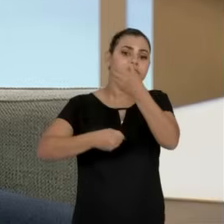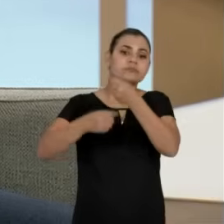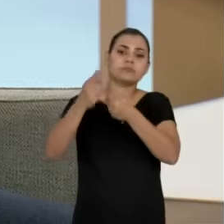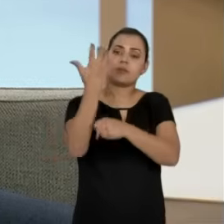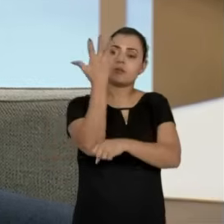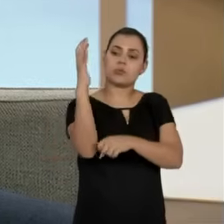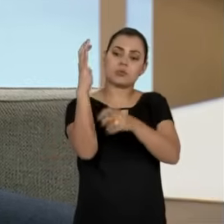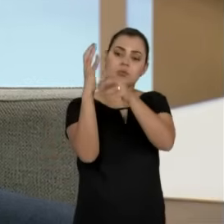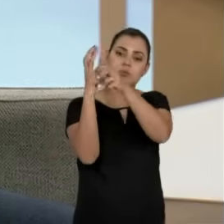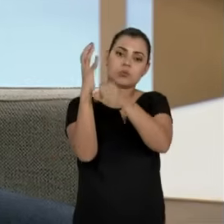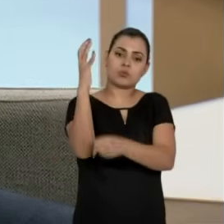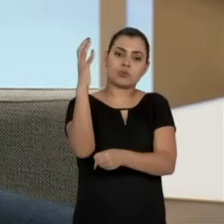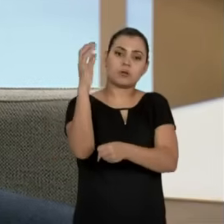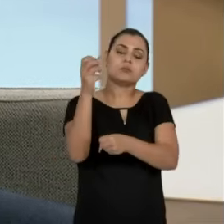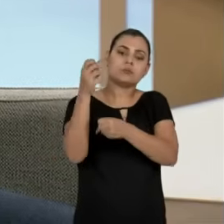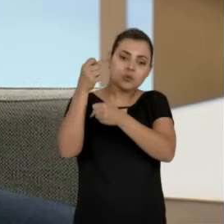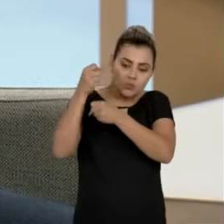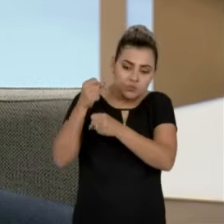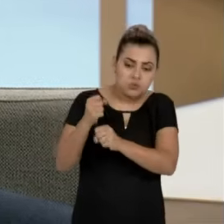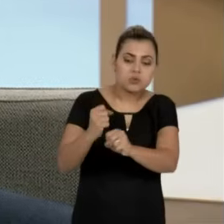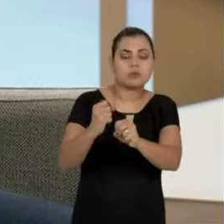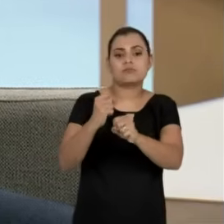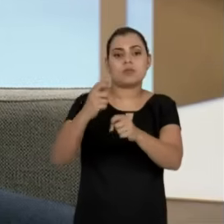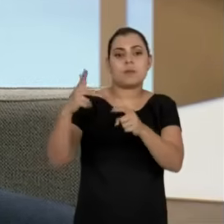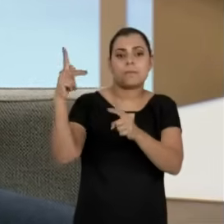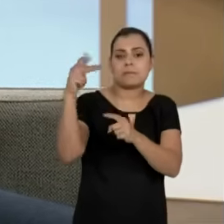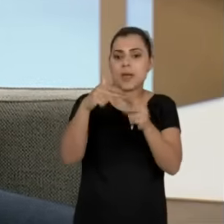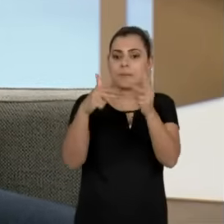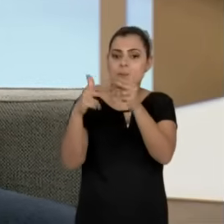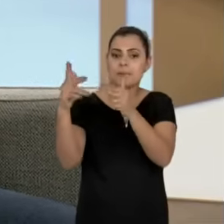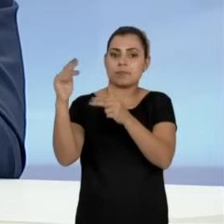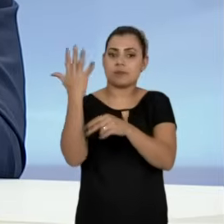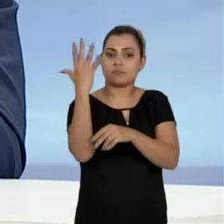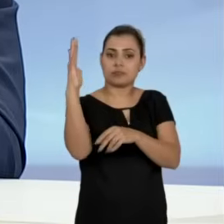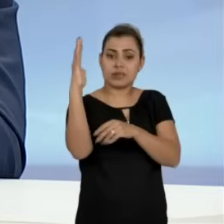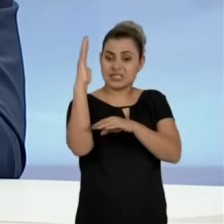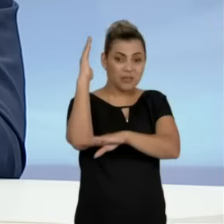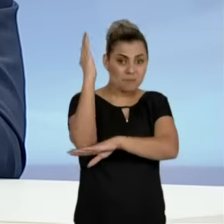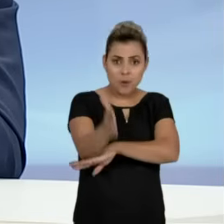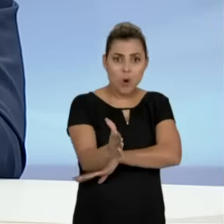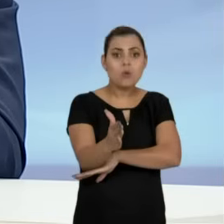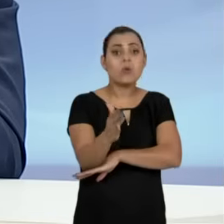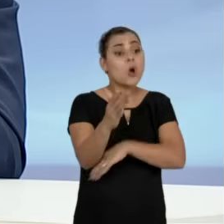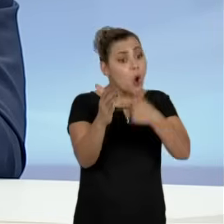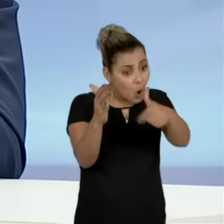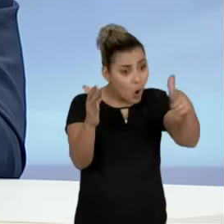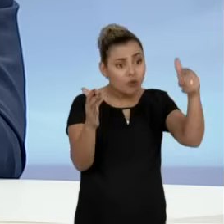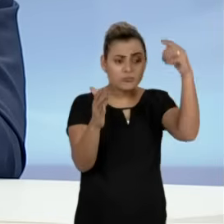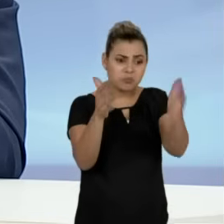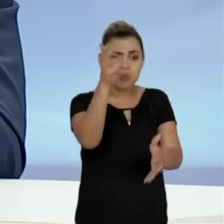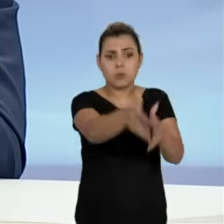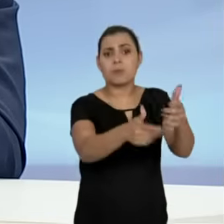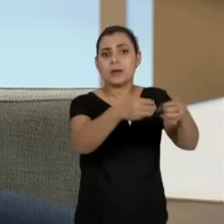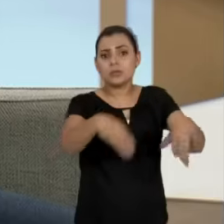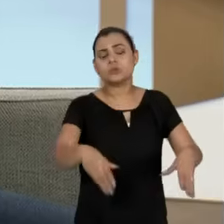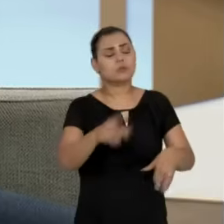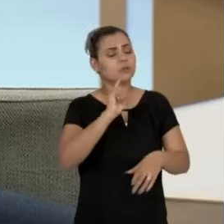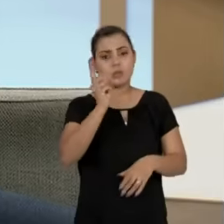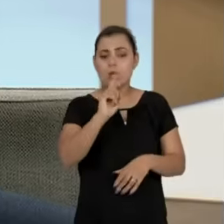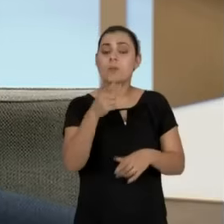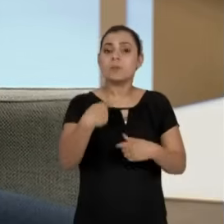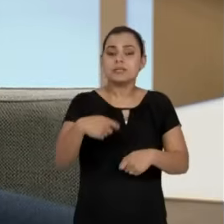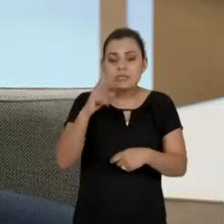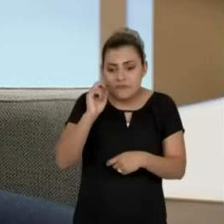que abrir um caminho com calma, porque senão, se derrubar uma árvore assim na lata, ela derruba outras 10 árvores. Então, você tem que escolher as árvores, fazer o negócio